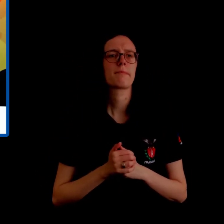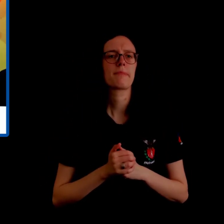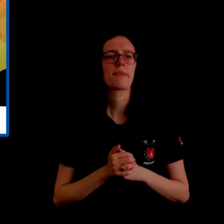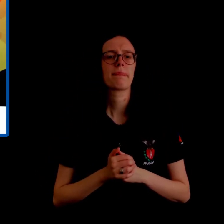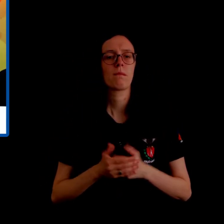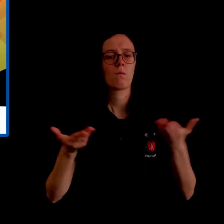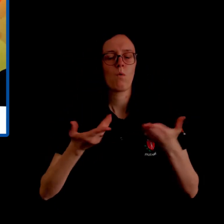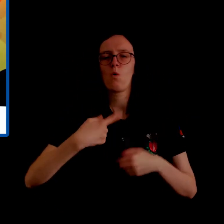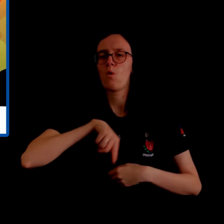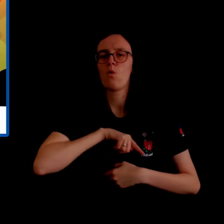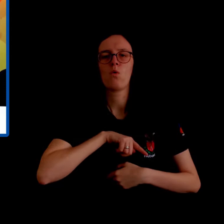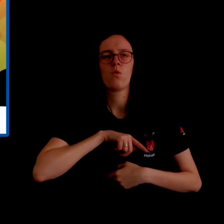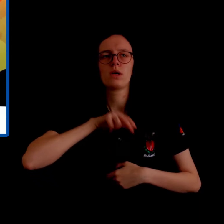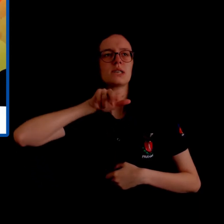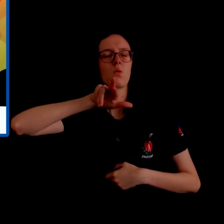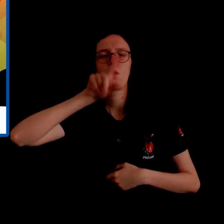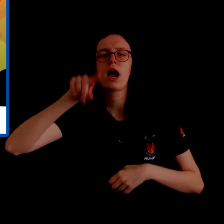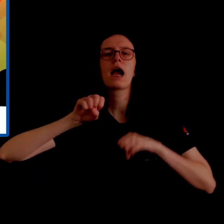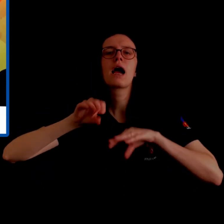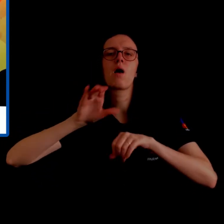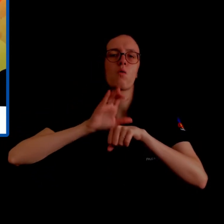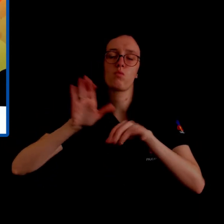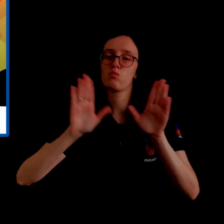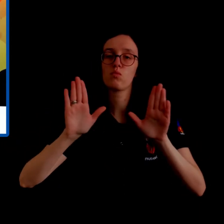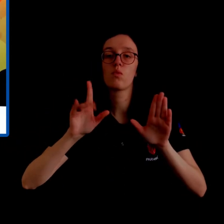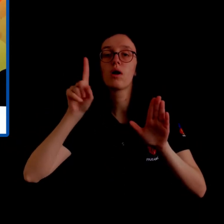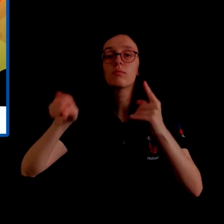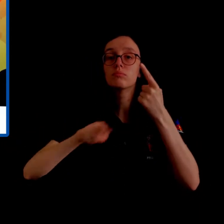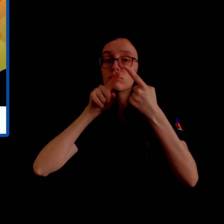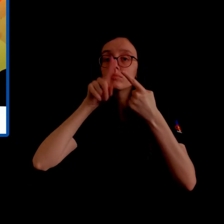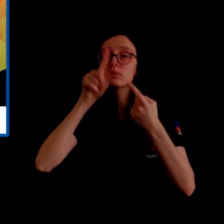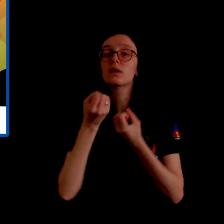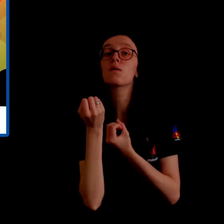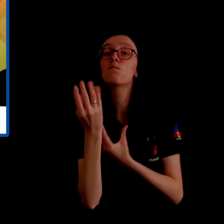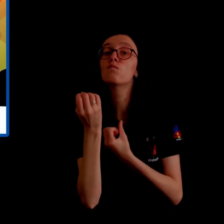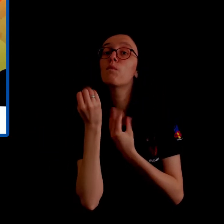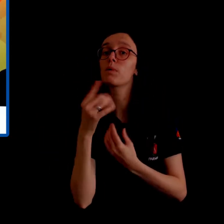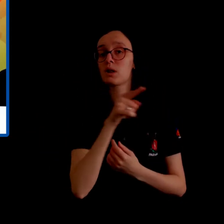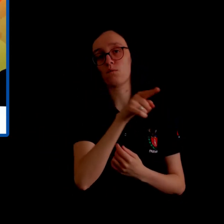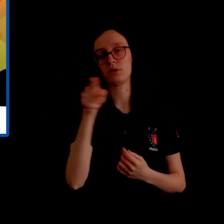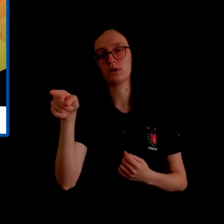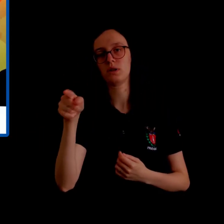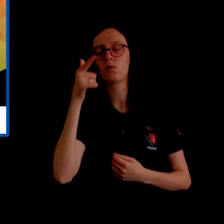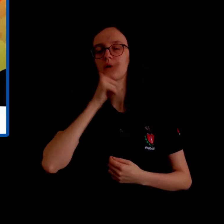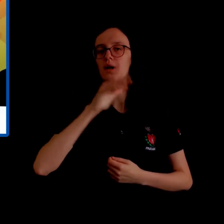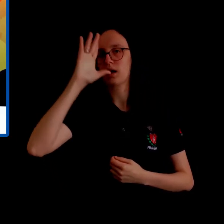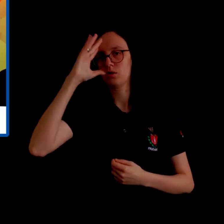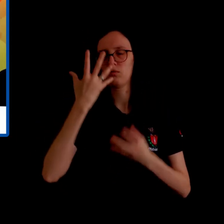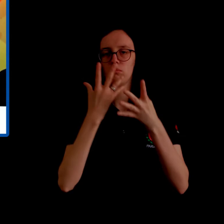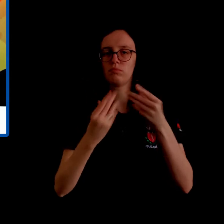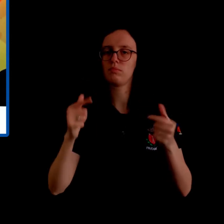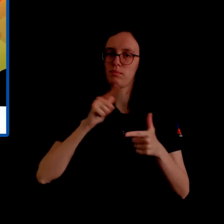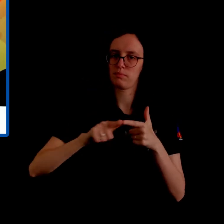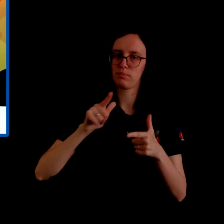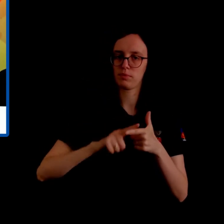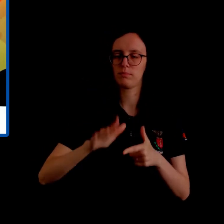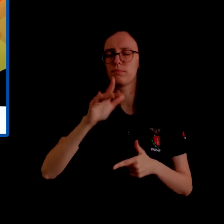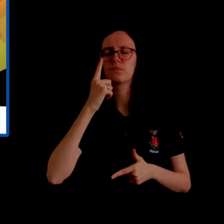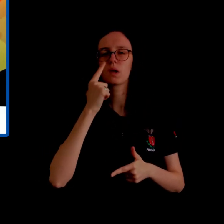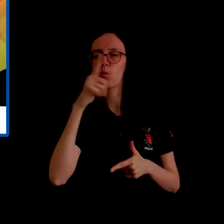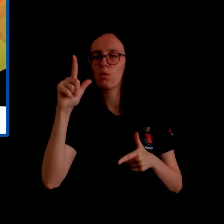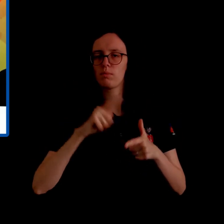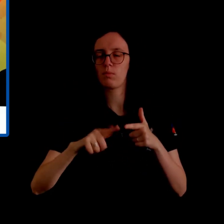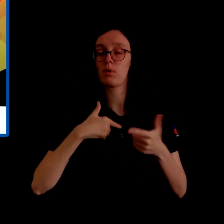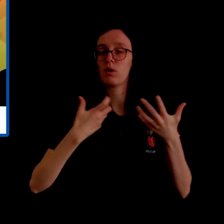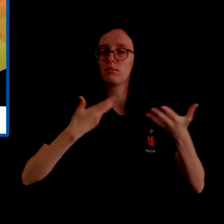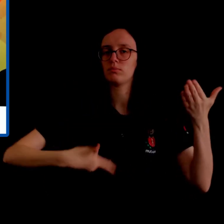nossa fala não tem um caráter de formação, mas tem um caráter de informação, e isso resolve muitos problemas. Quer ver um outro problema que eu